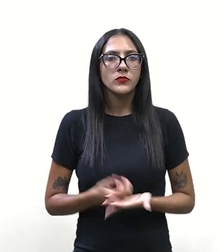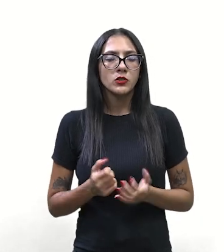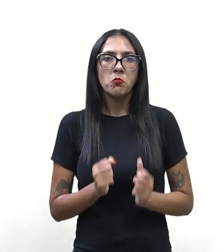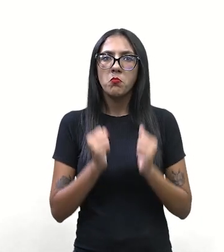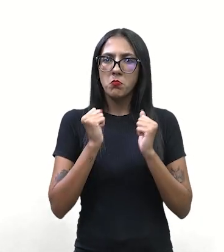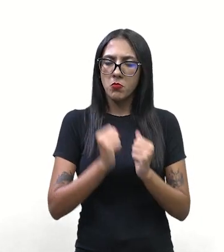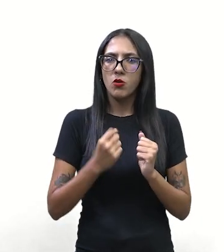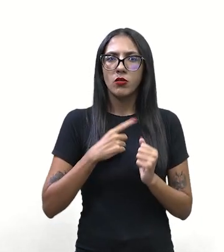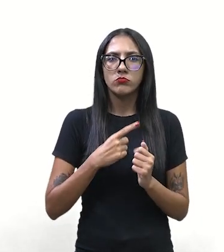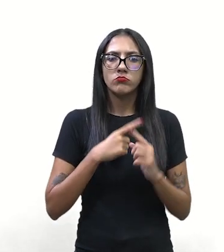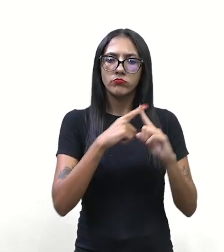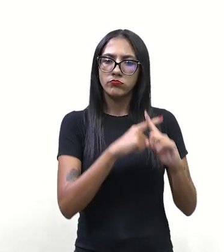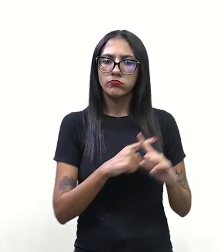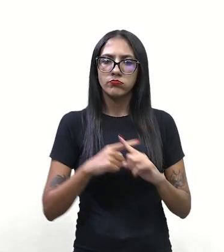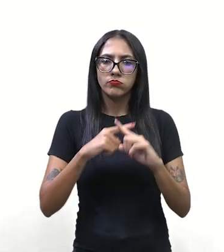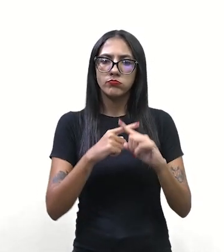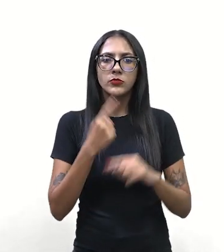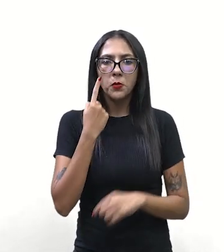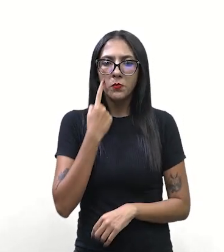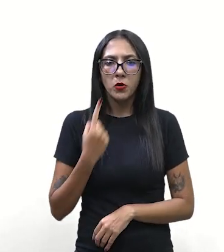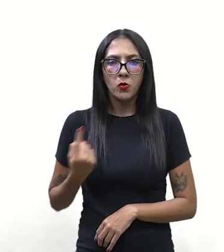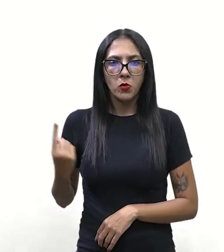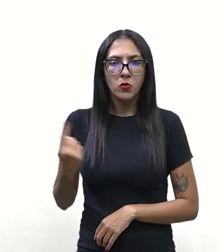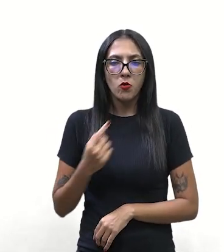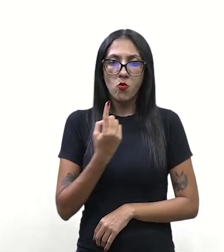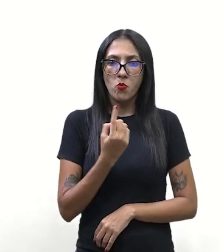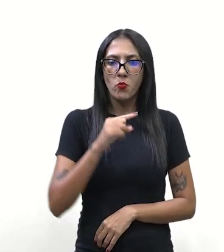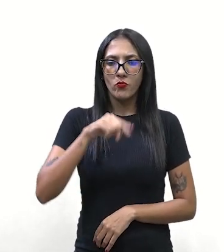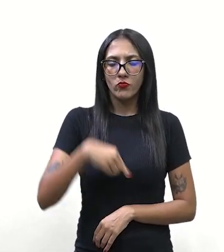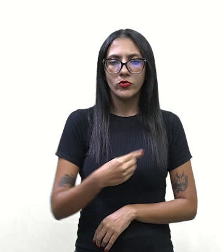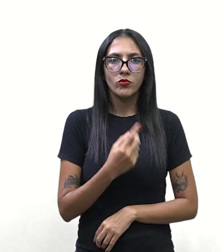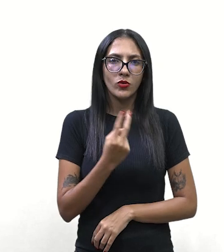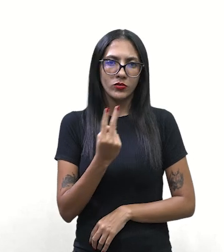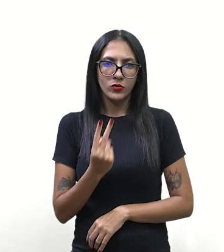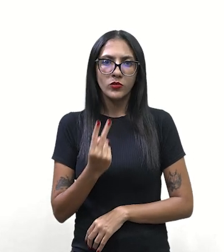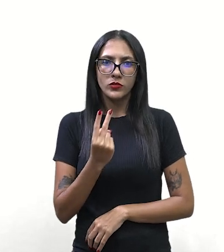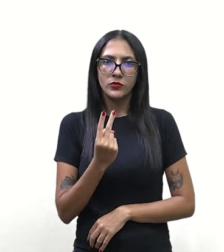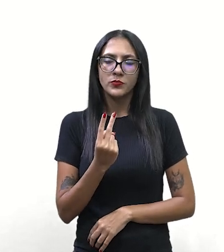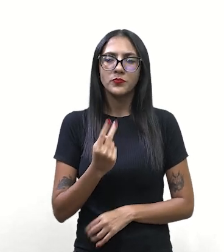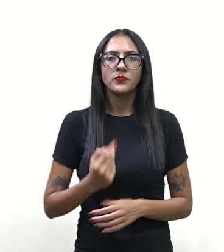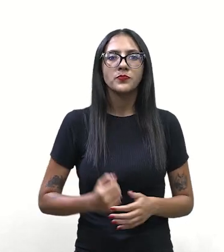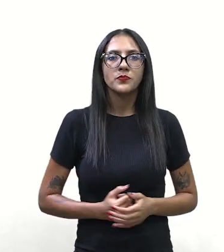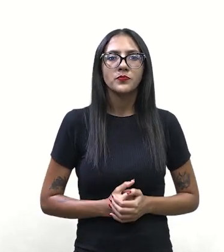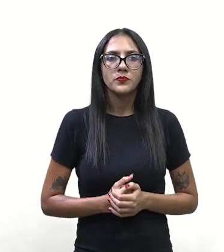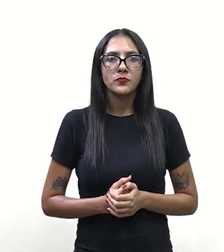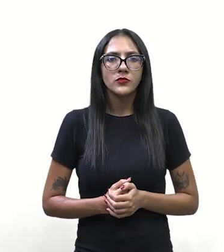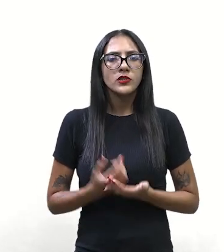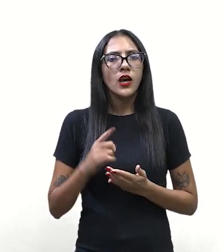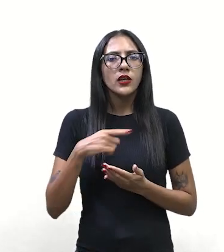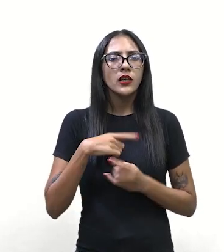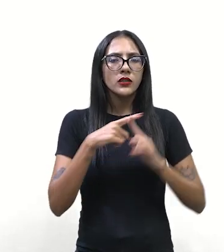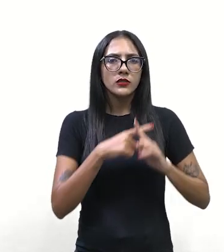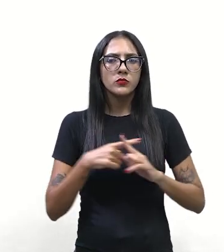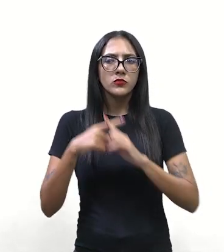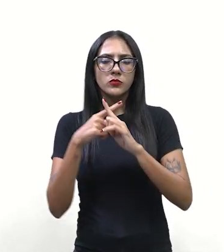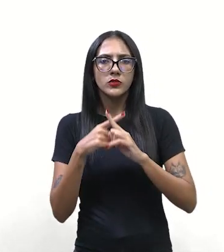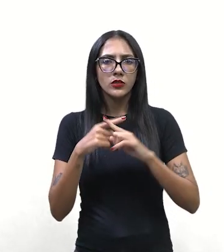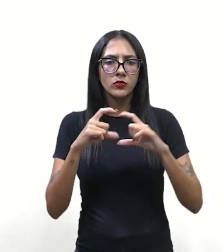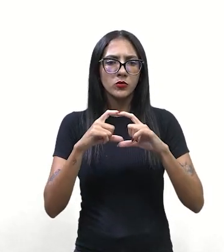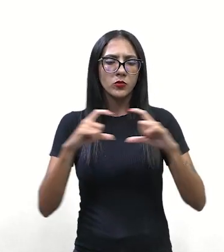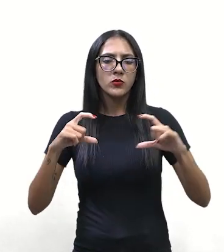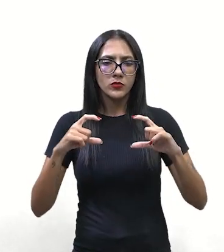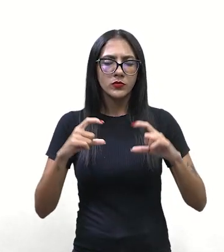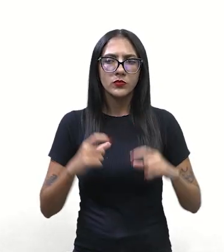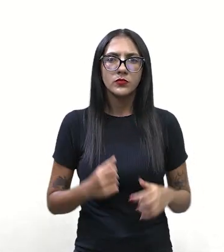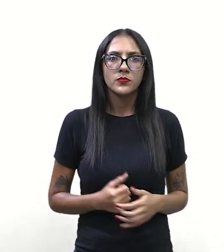nosso preço de custo aqui por 1,2. E a gente vai multiplicar esse preço de custo